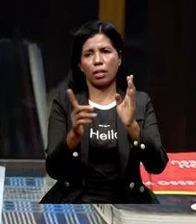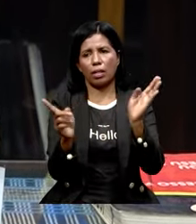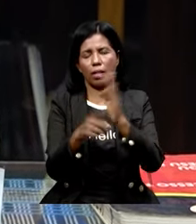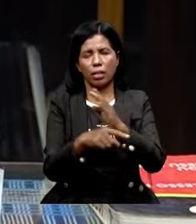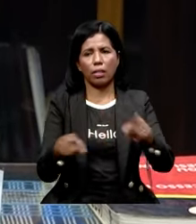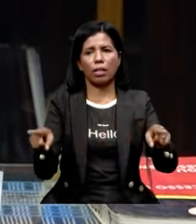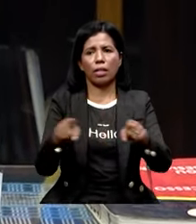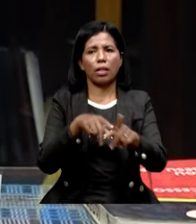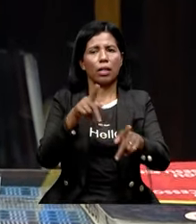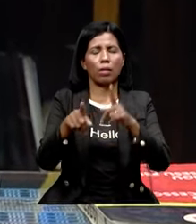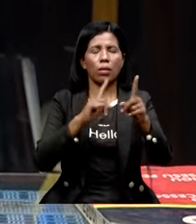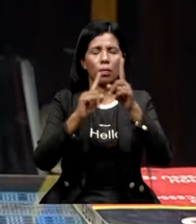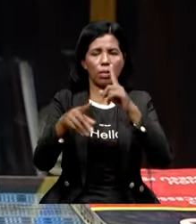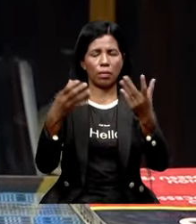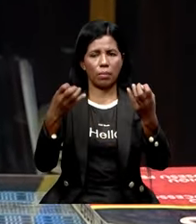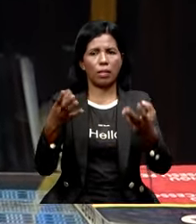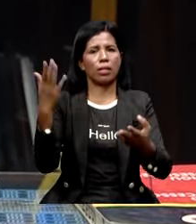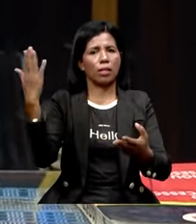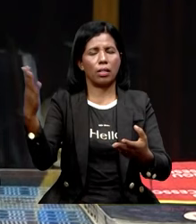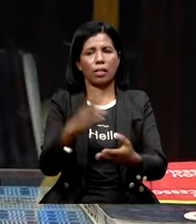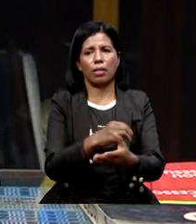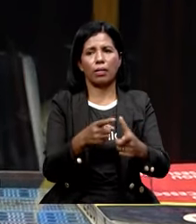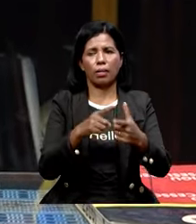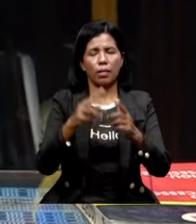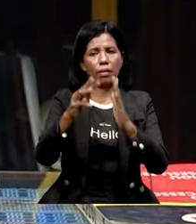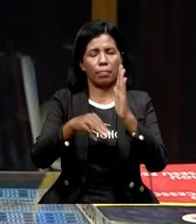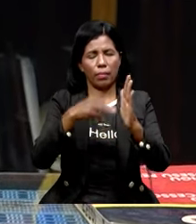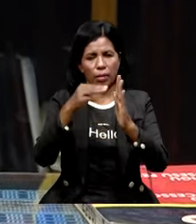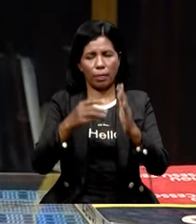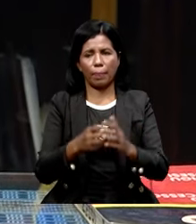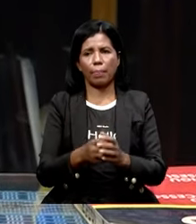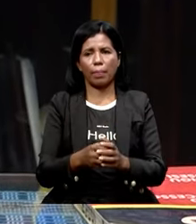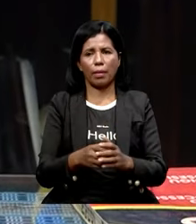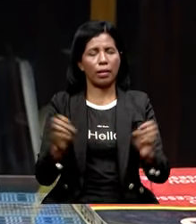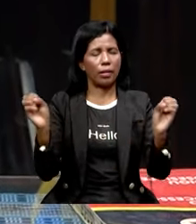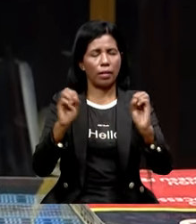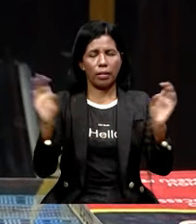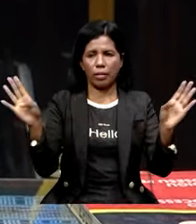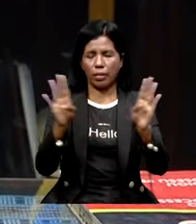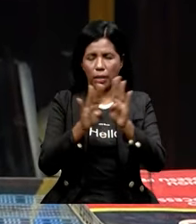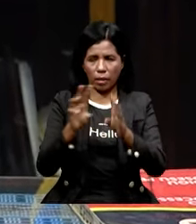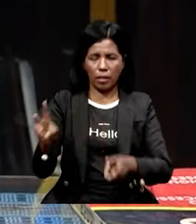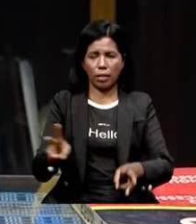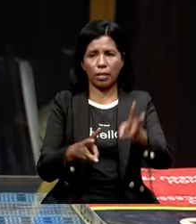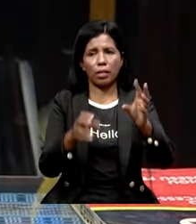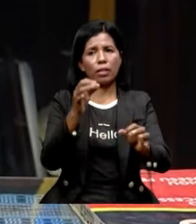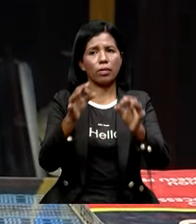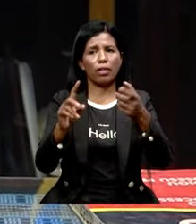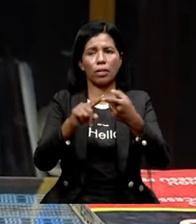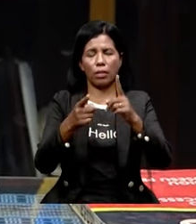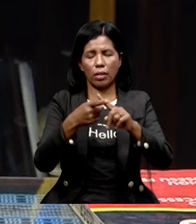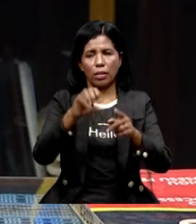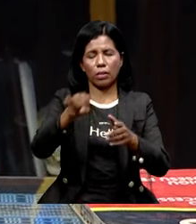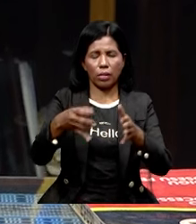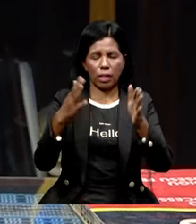buatne bema, que é uma comentário barac, ia media. Mas la taca dalan, carek hanesan colega jornalista